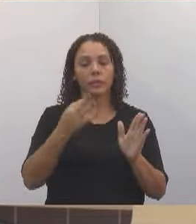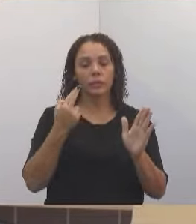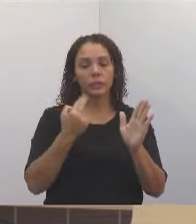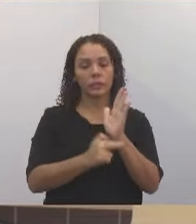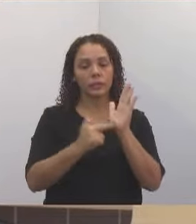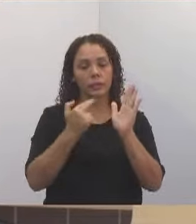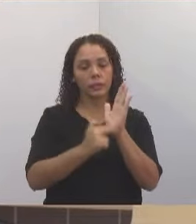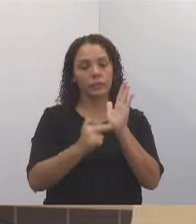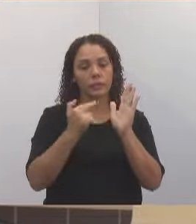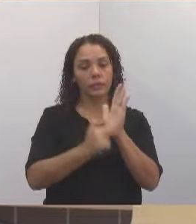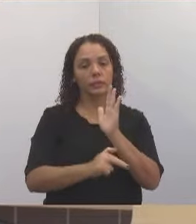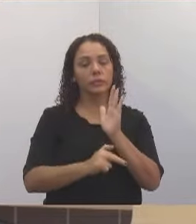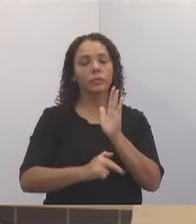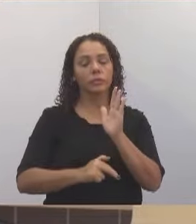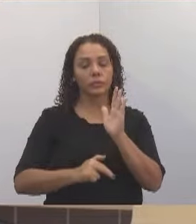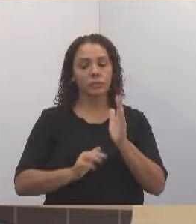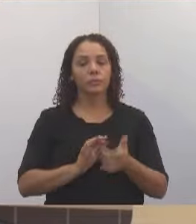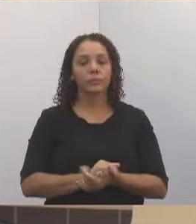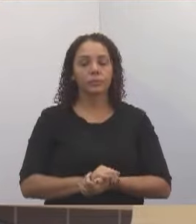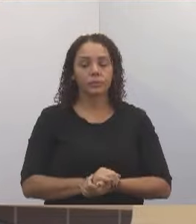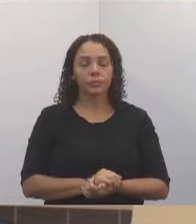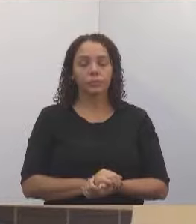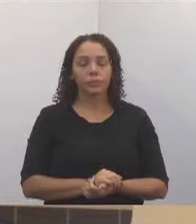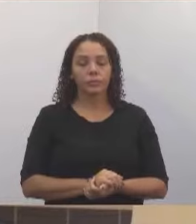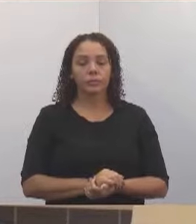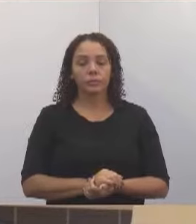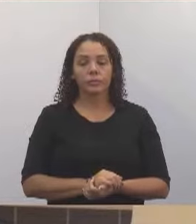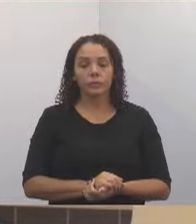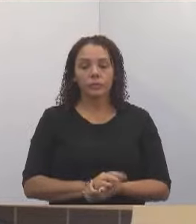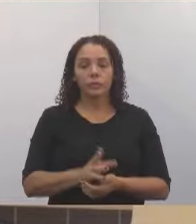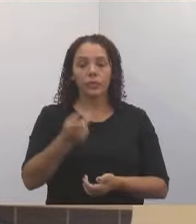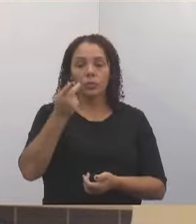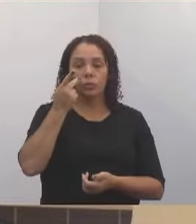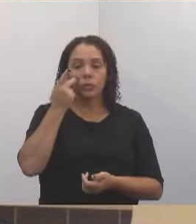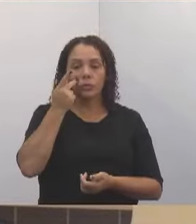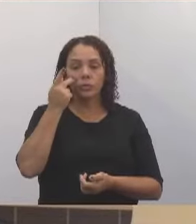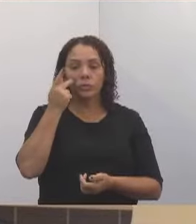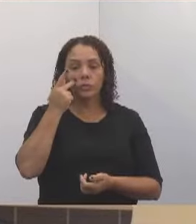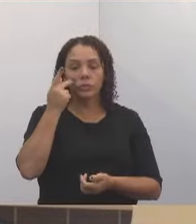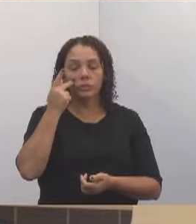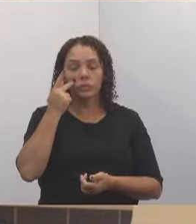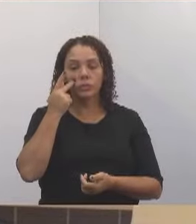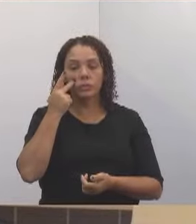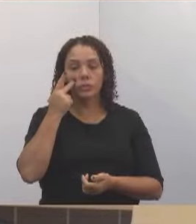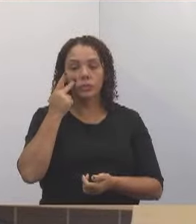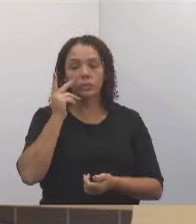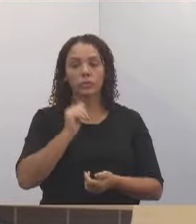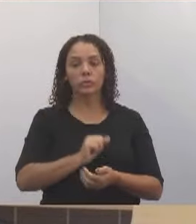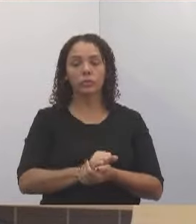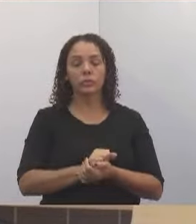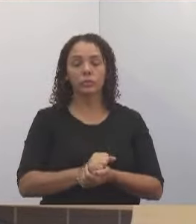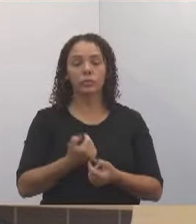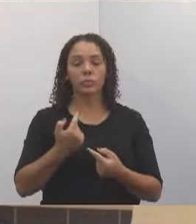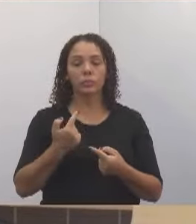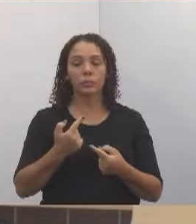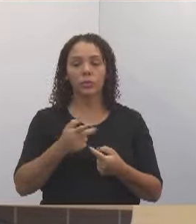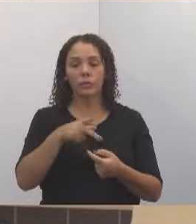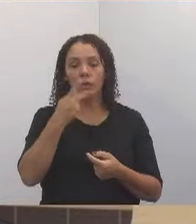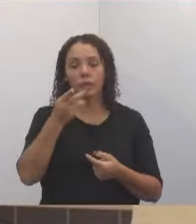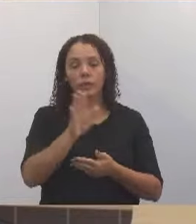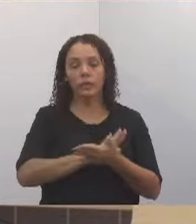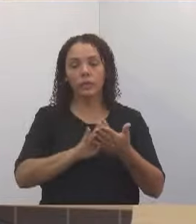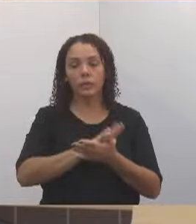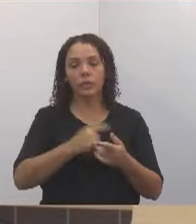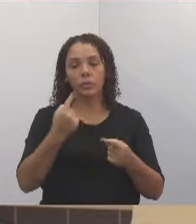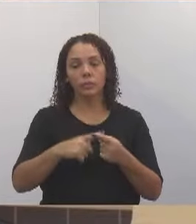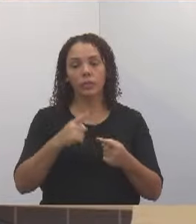esse projeto, não é? O Paulinho do Esporte deixei para falar por último, por quê?